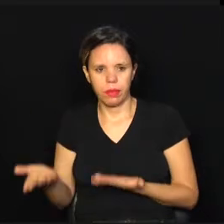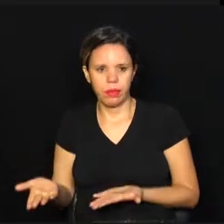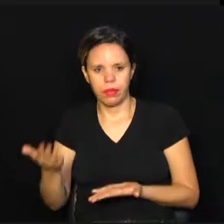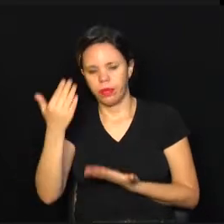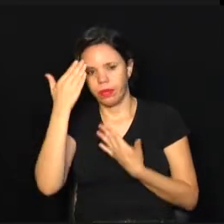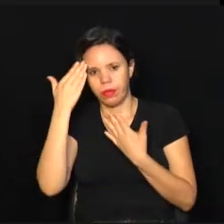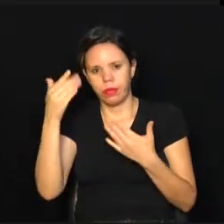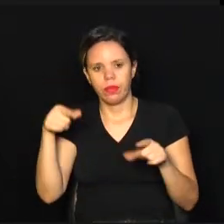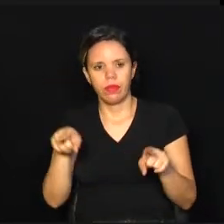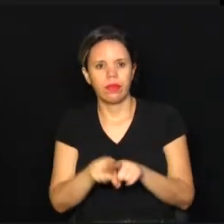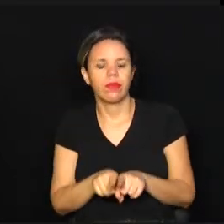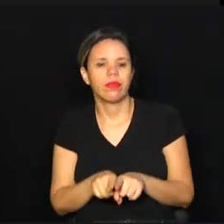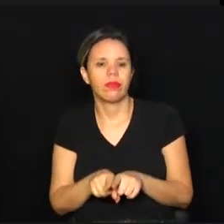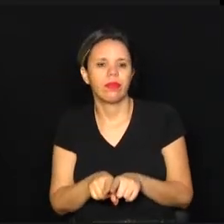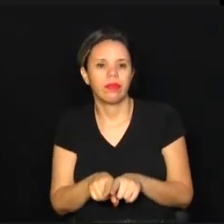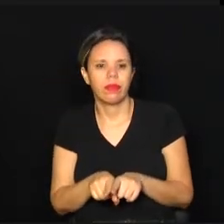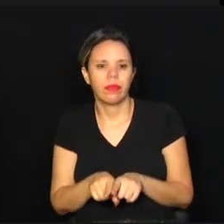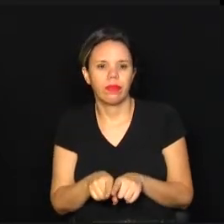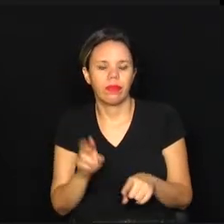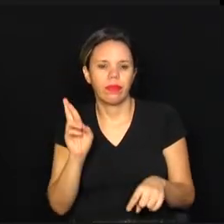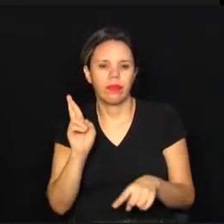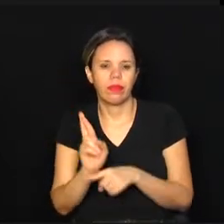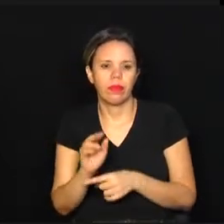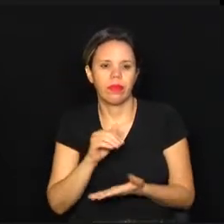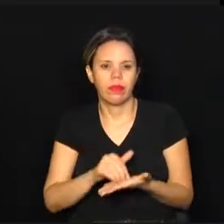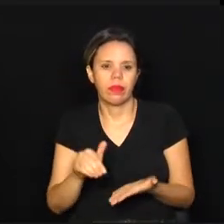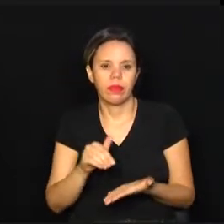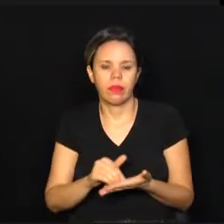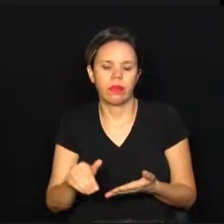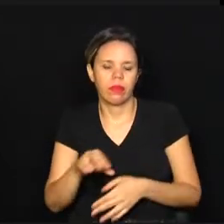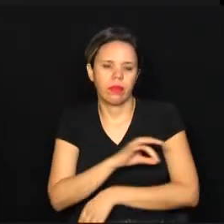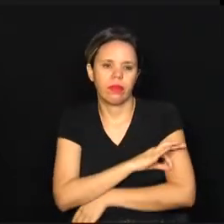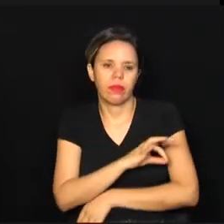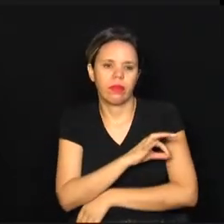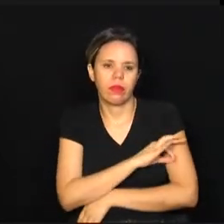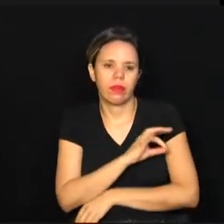Agradecer também, representando o planejamento, a Carolina.